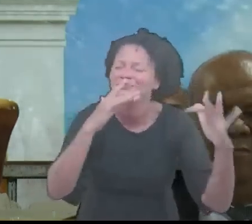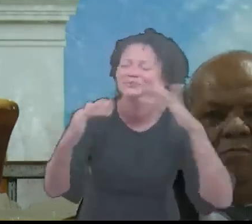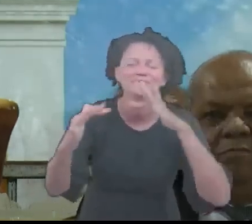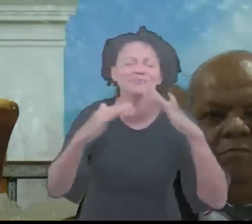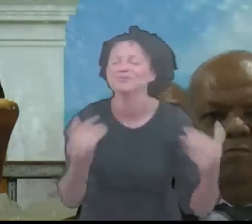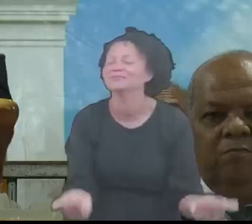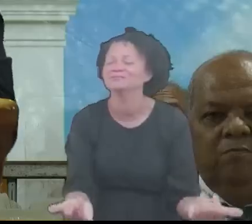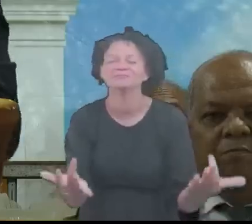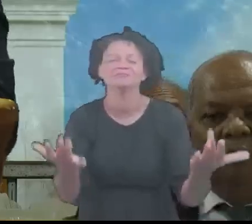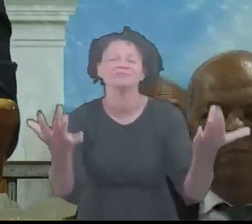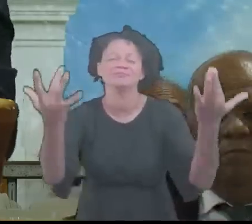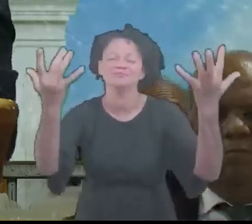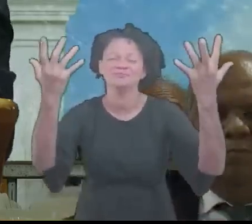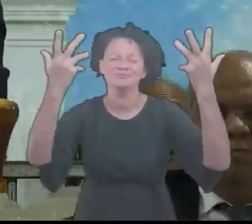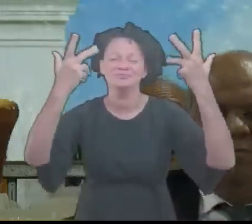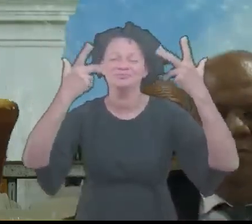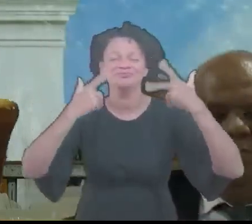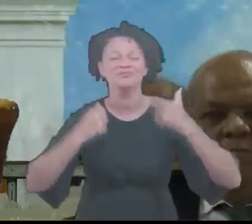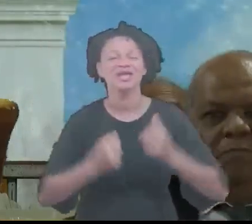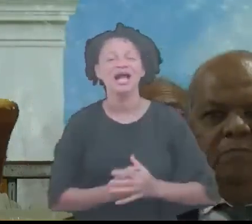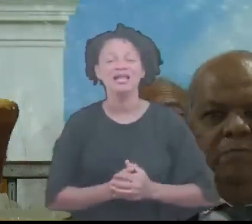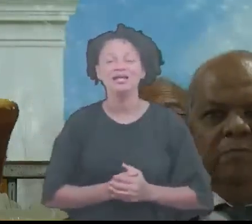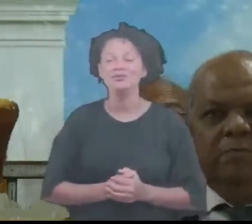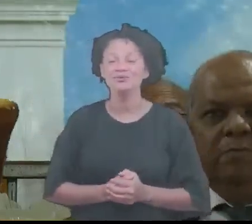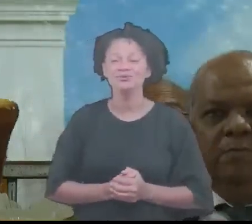de mirra.